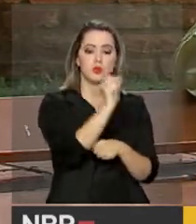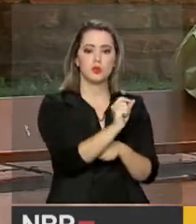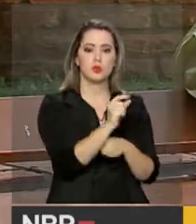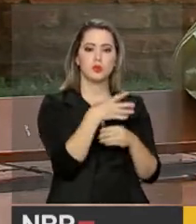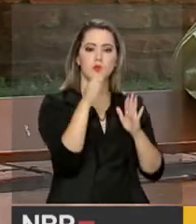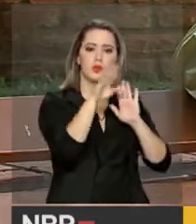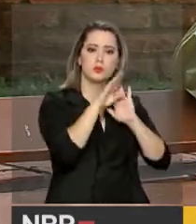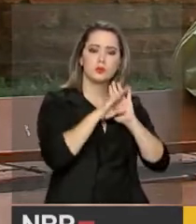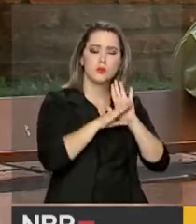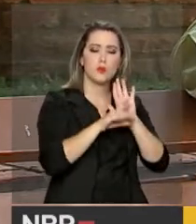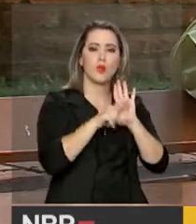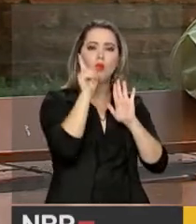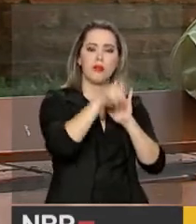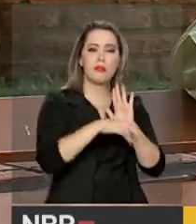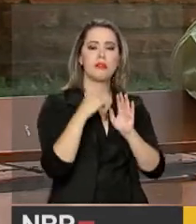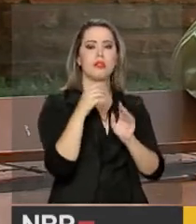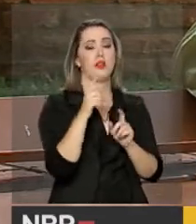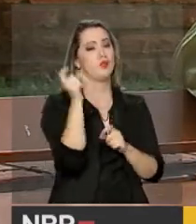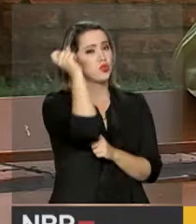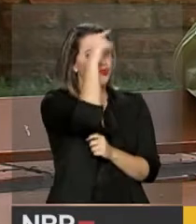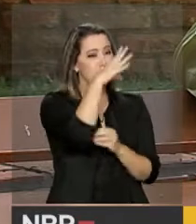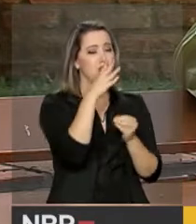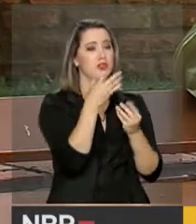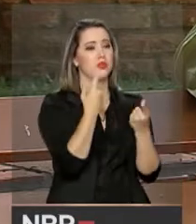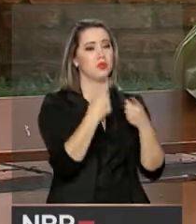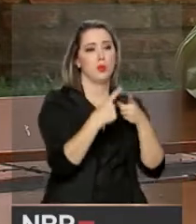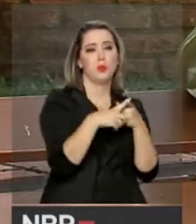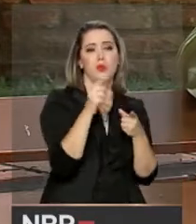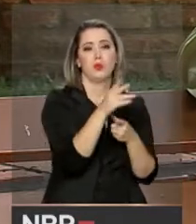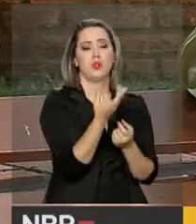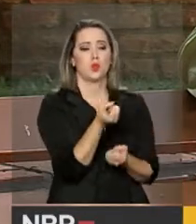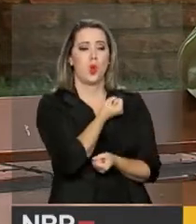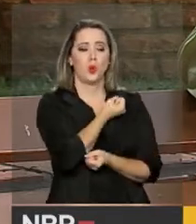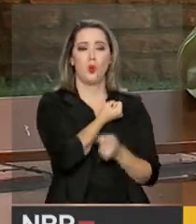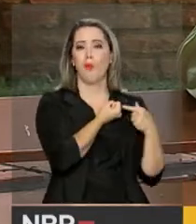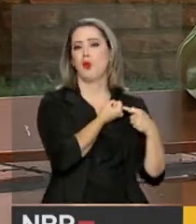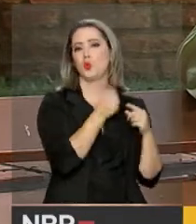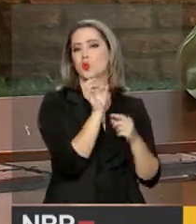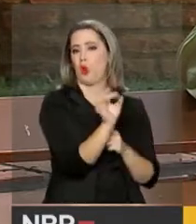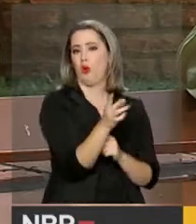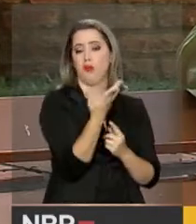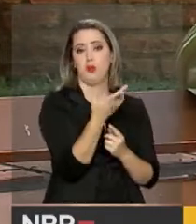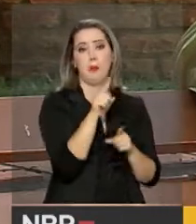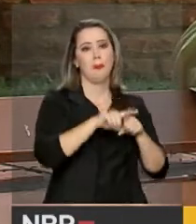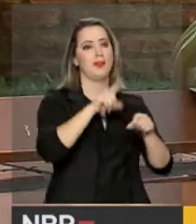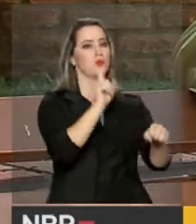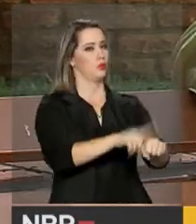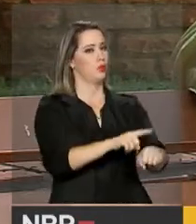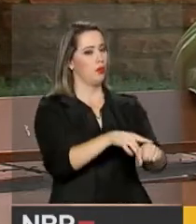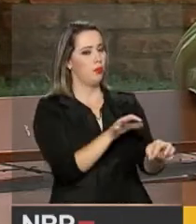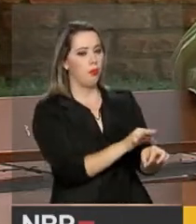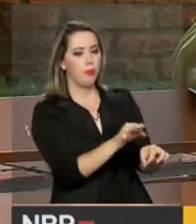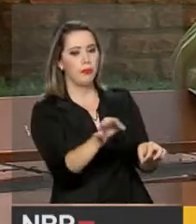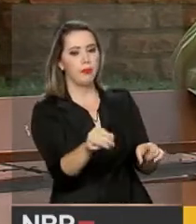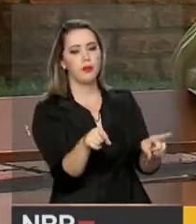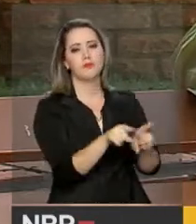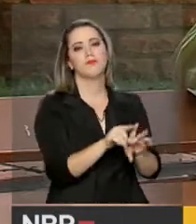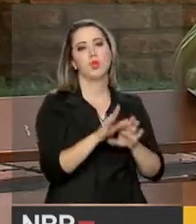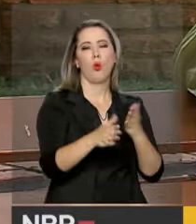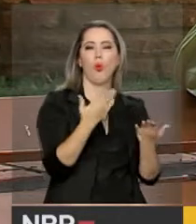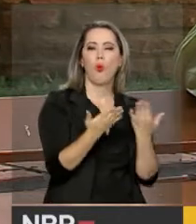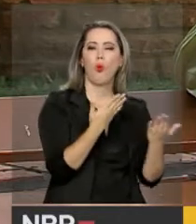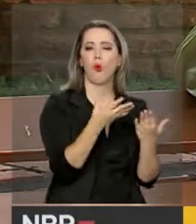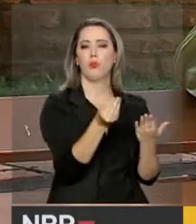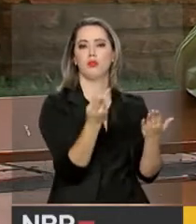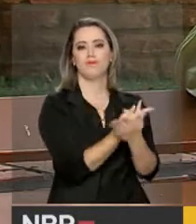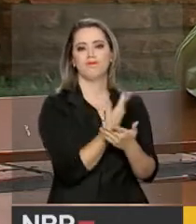espécie de ranking, que é muito difícil de fazer, porque não é só a questão do número absoluto, mas também o tempo e a gravidade de cada doença. As